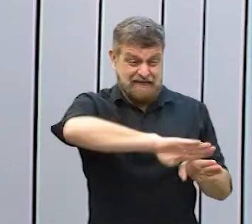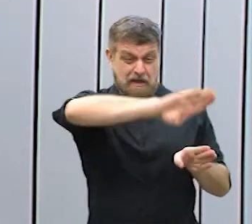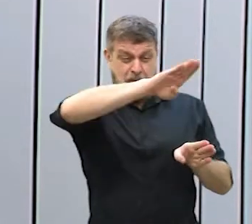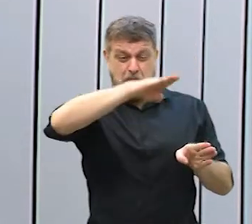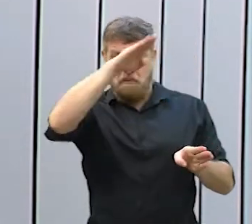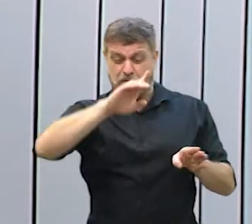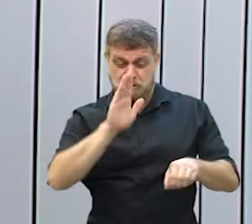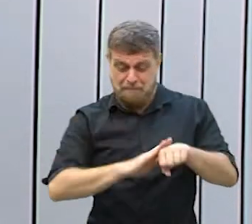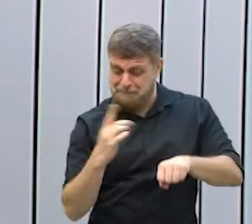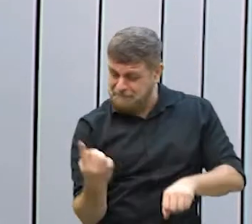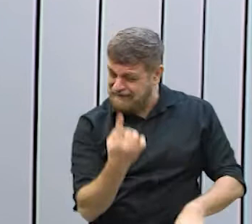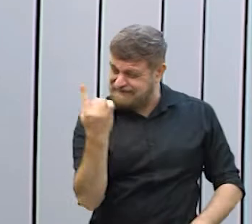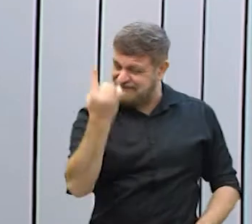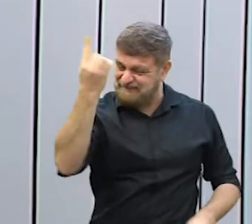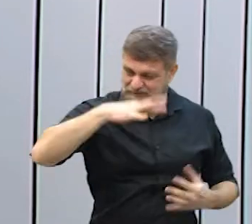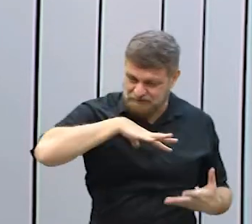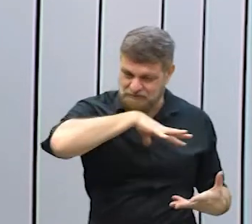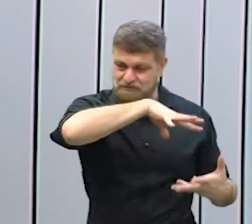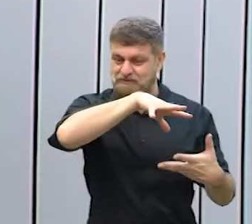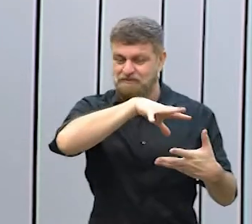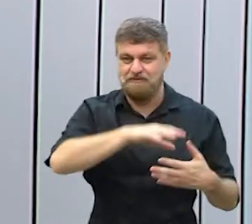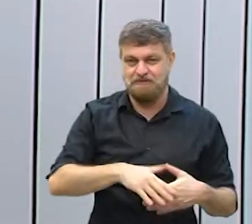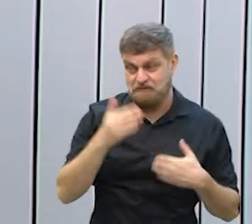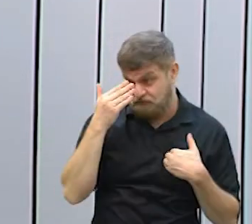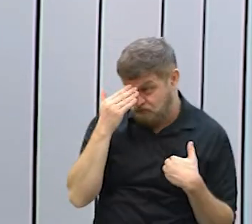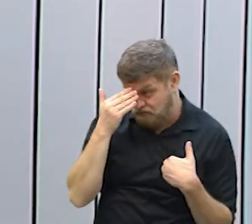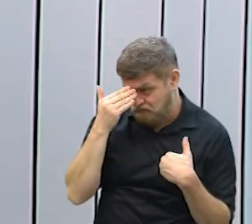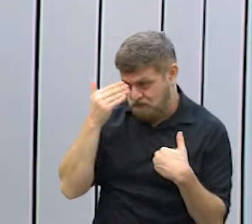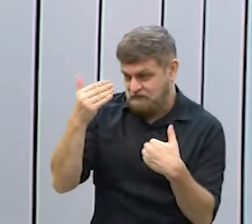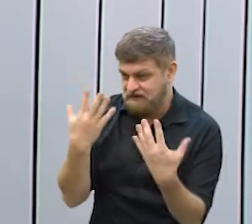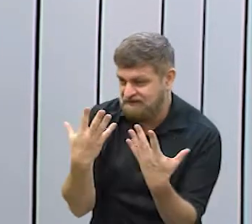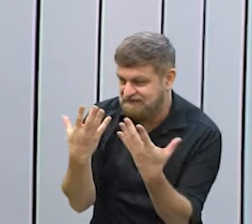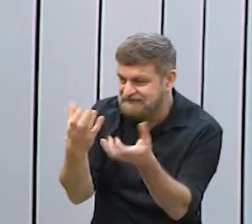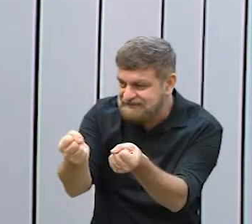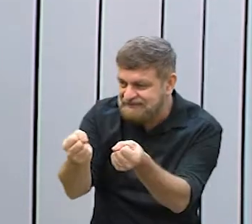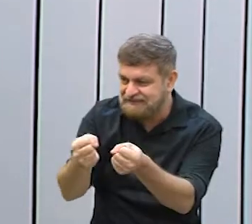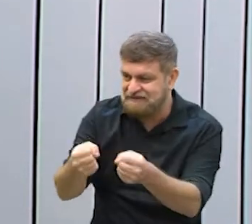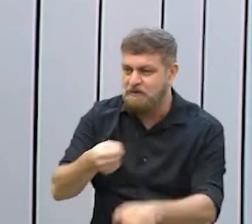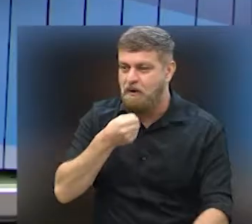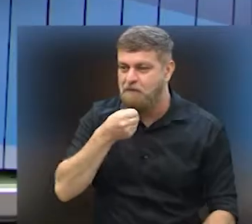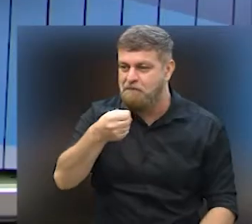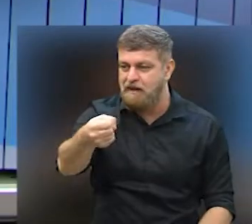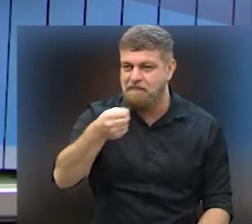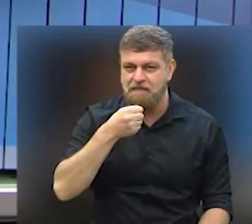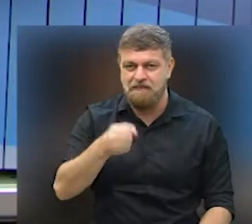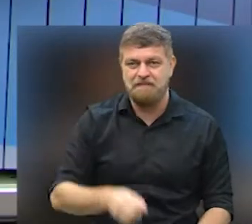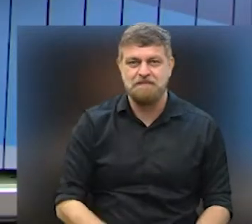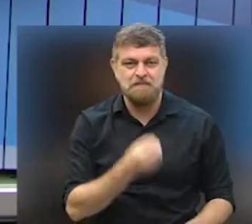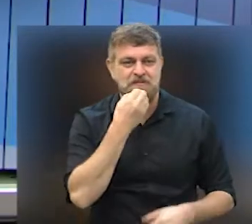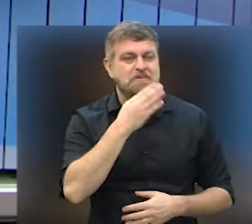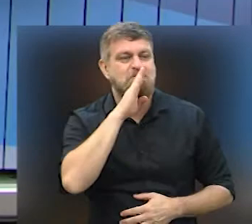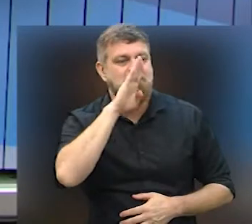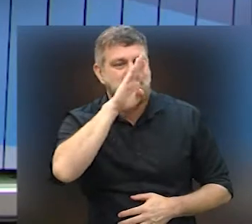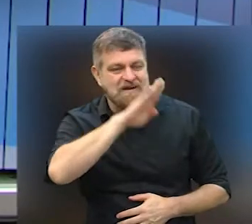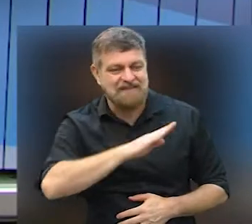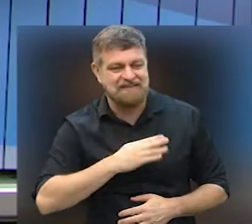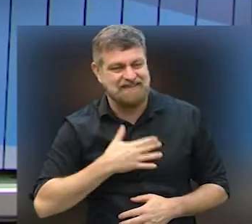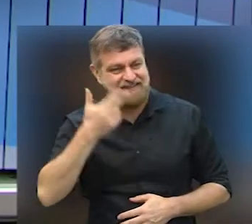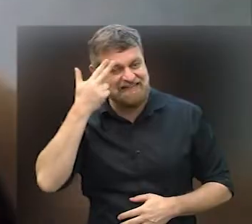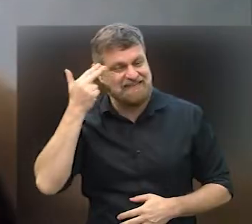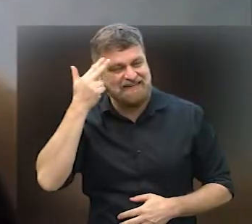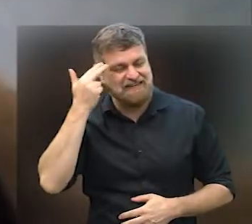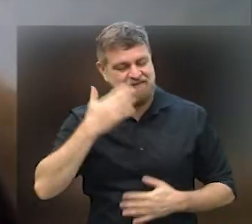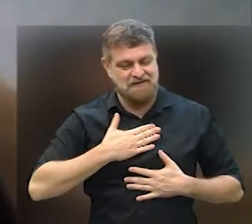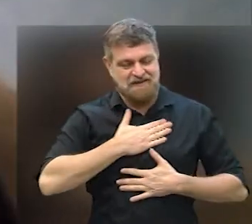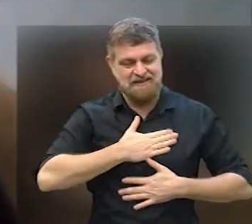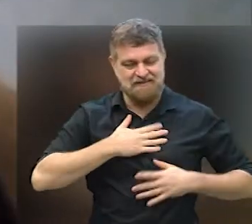Monte Everest? Muito obrigado por ter aceito o convite mais uma vez e seja bem-vinda. Boa tarde, Gabriel. Prazer enorme